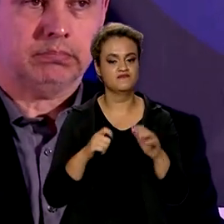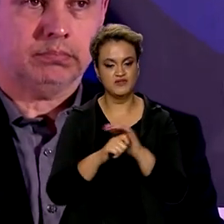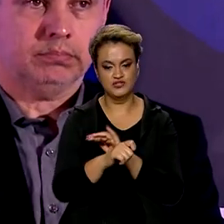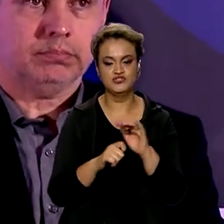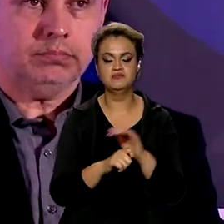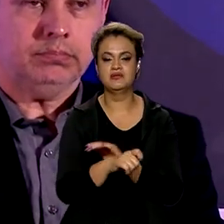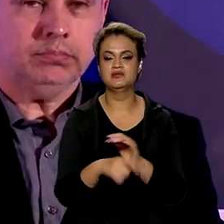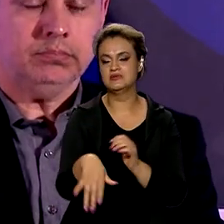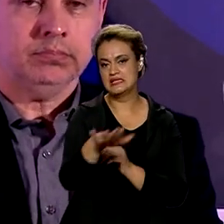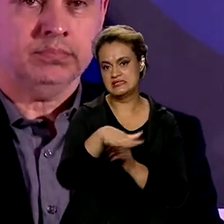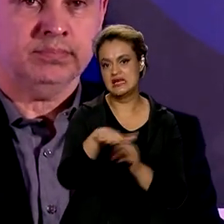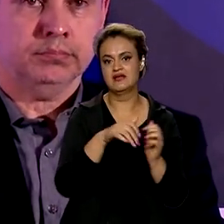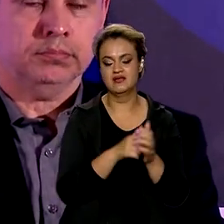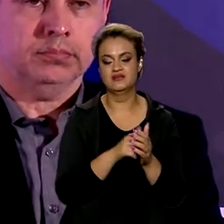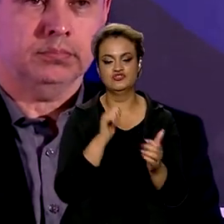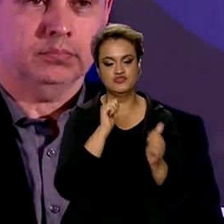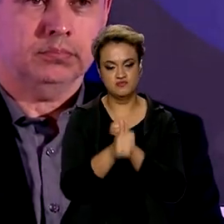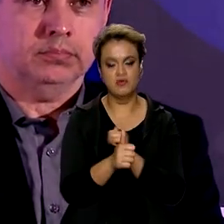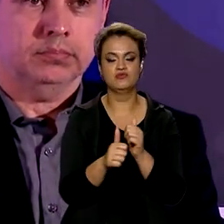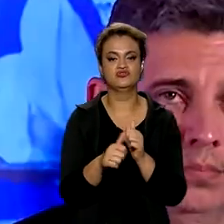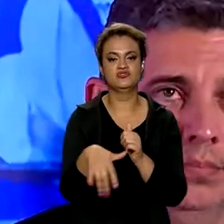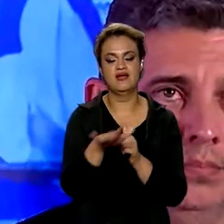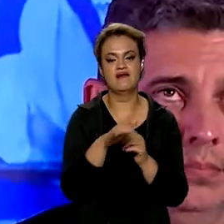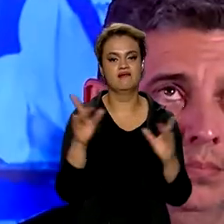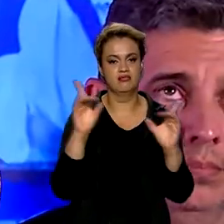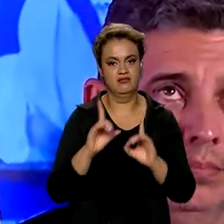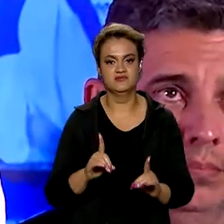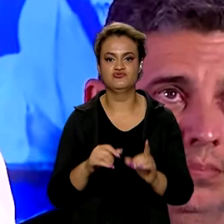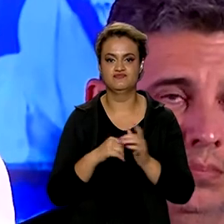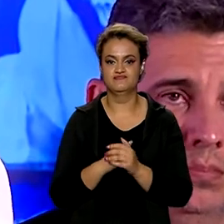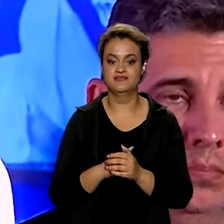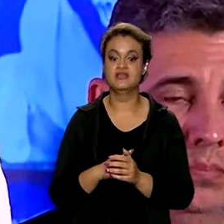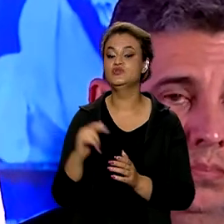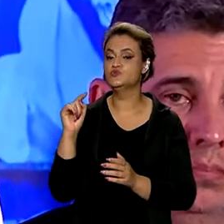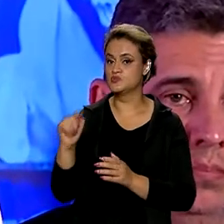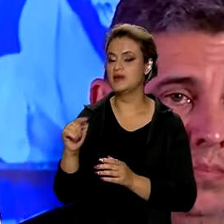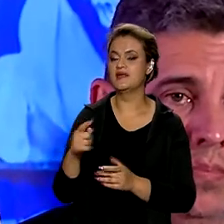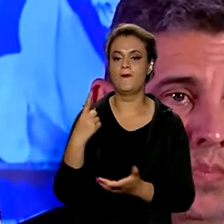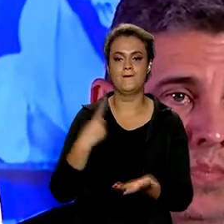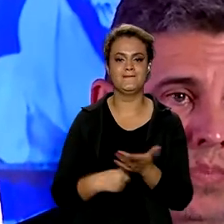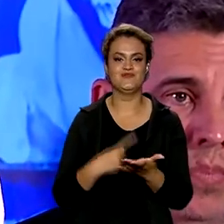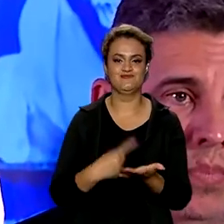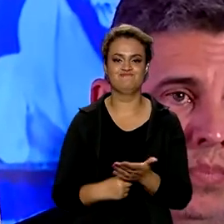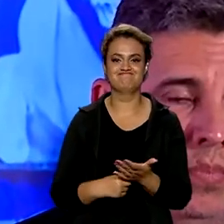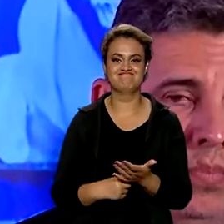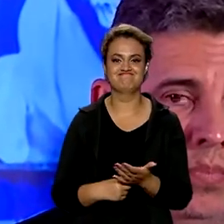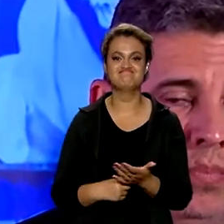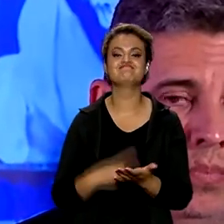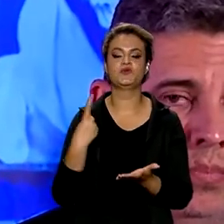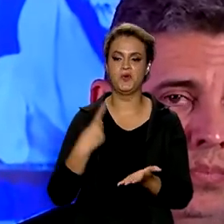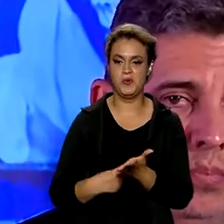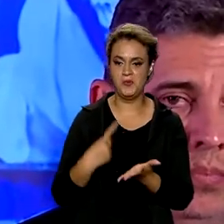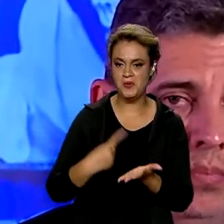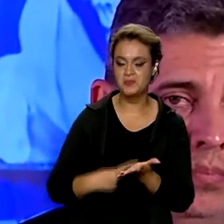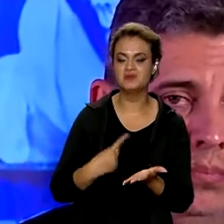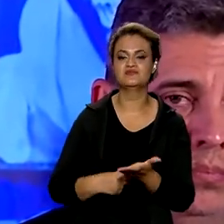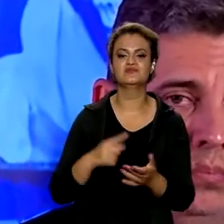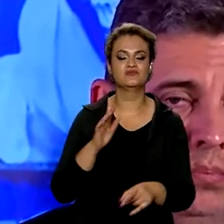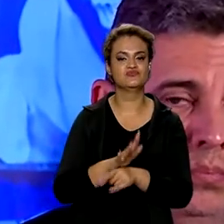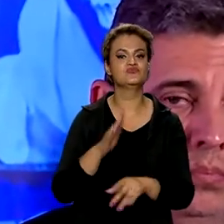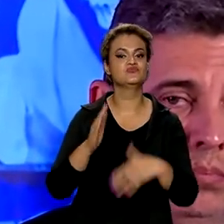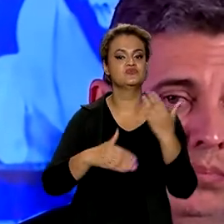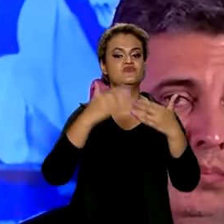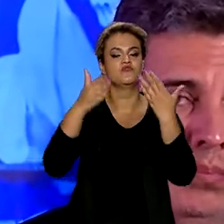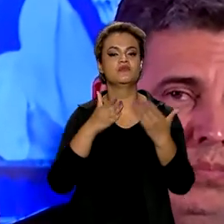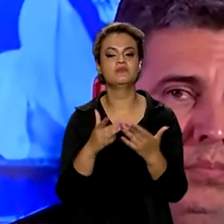de modalidade de esportes no mundo. E isso é o compromisso com o desenvolvimento, isso é